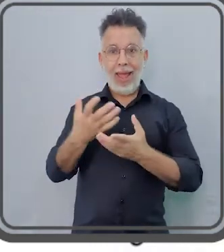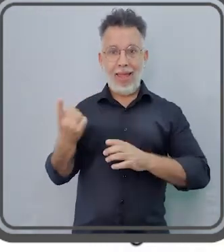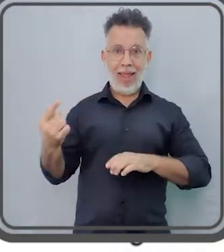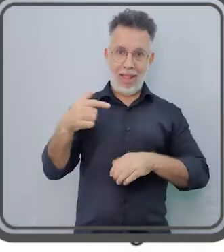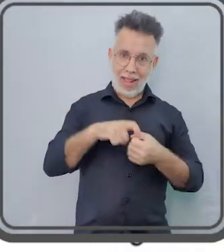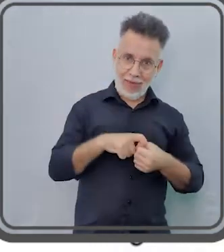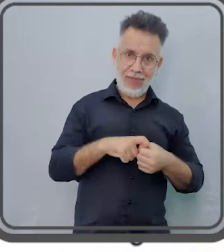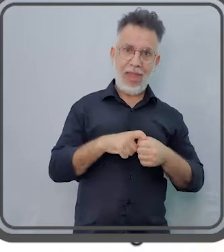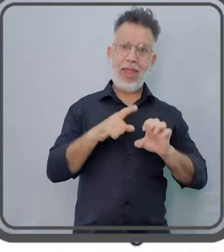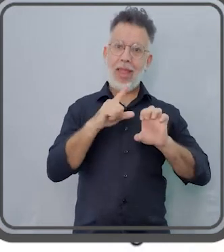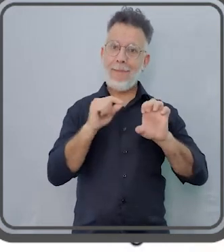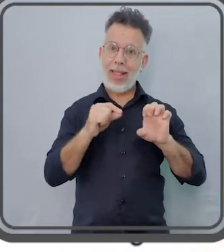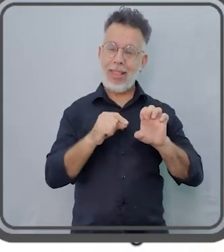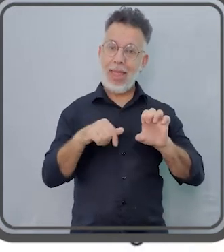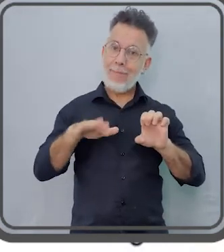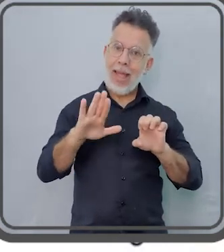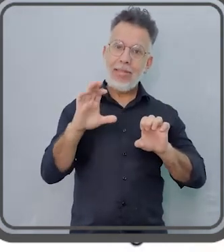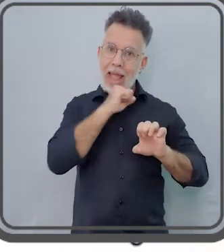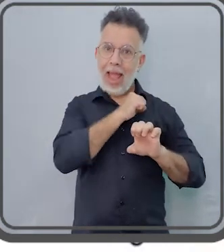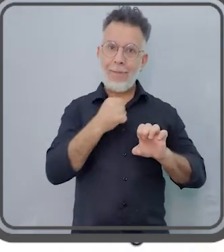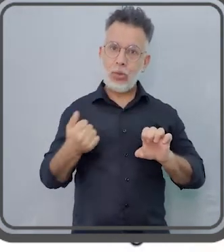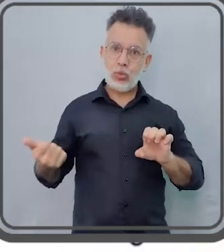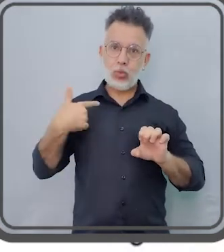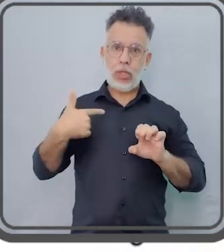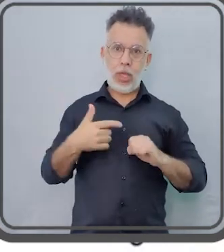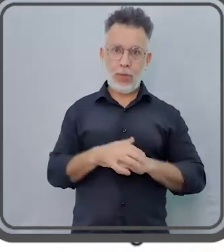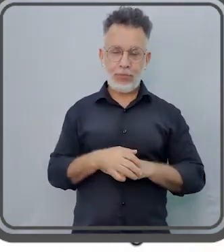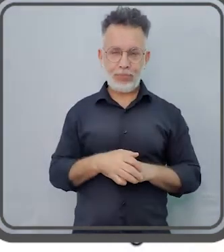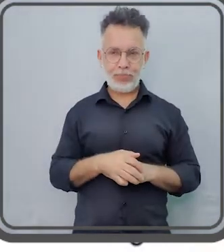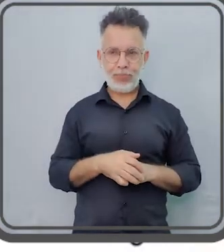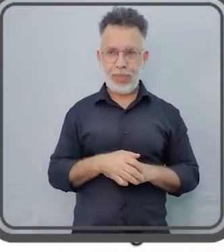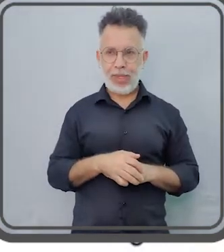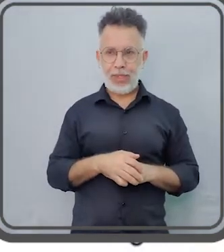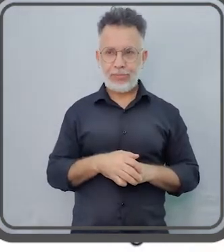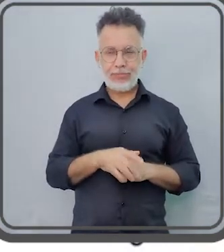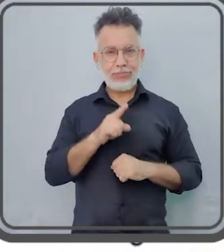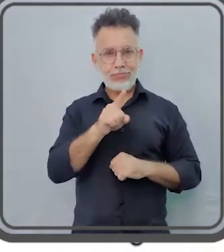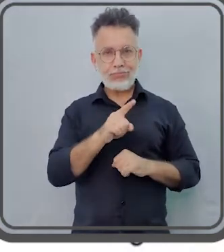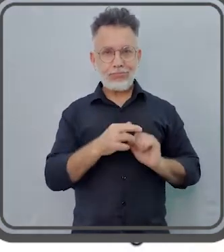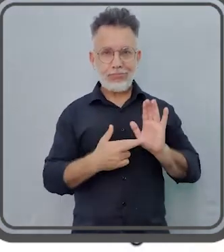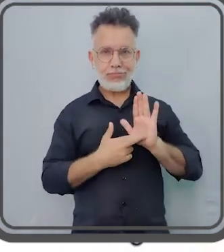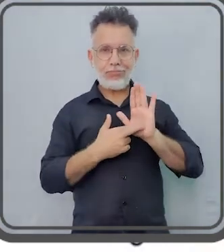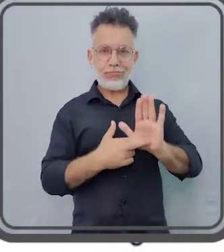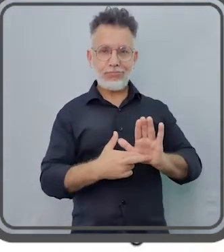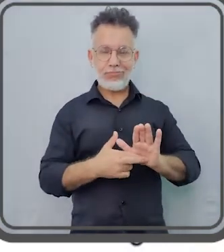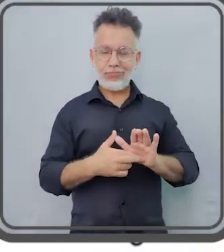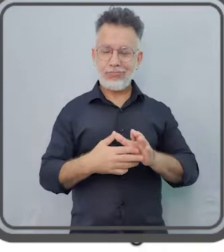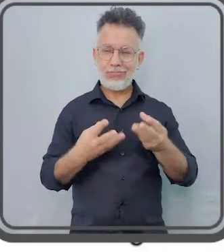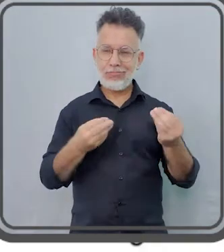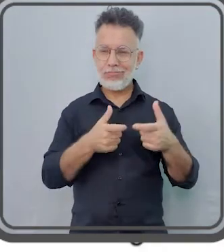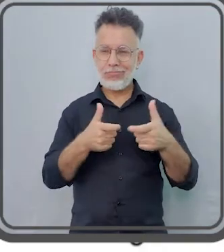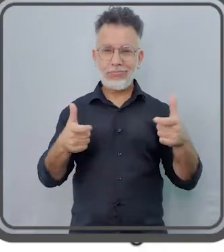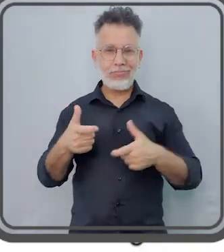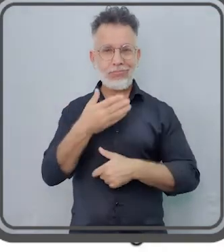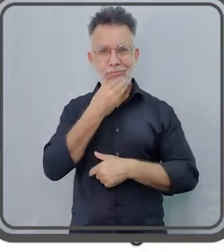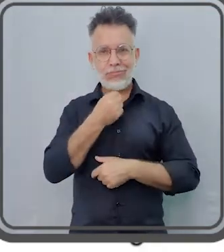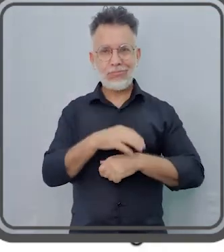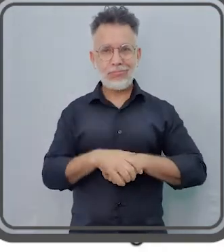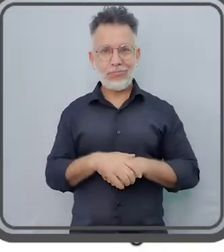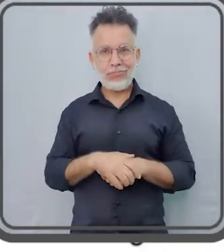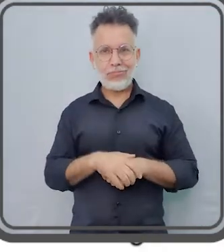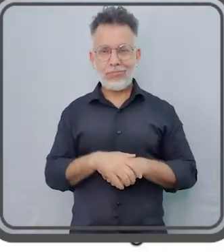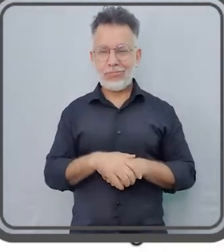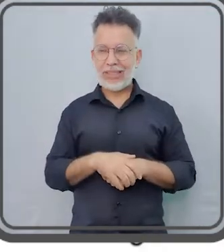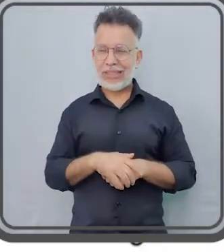quis. Nesse referencial tão masculino, Marina, e uma realidade é o quanto solitária a jornada